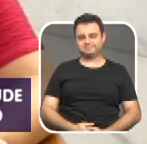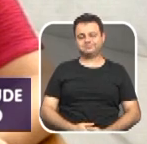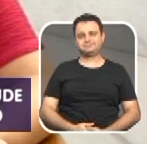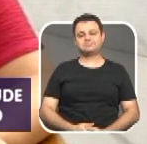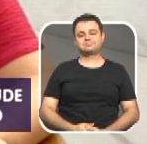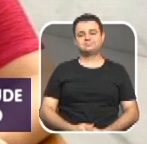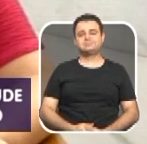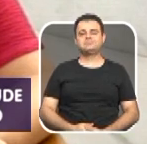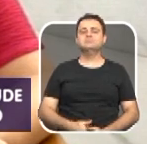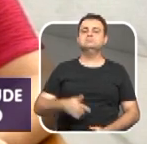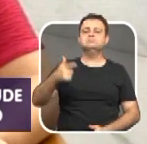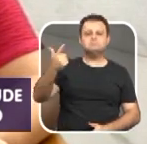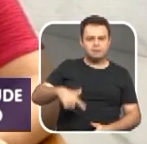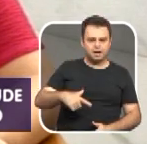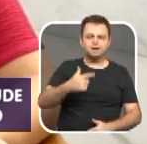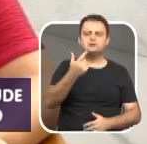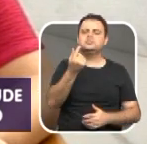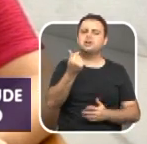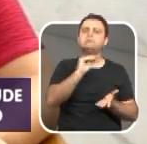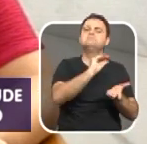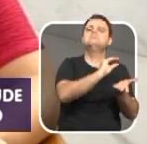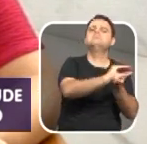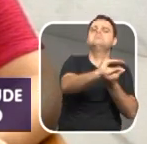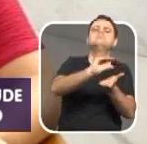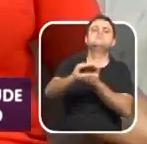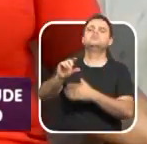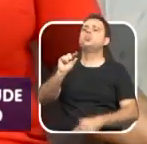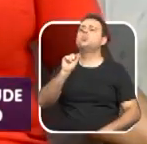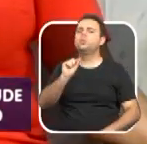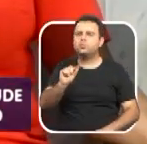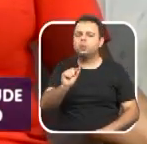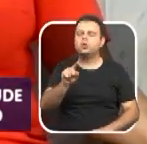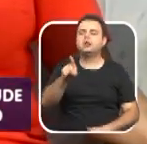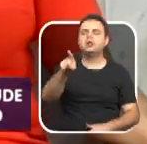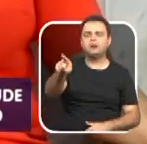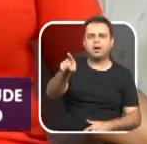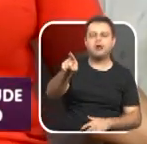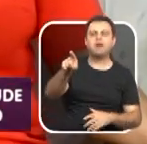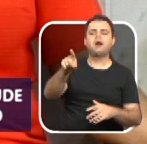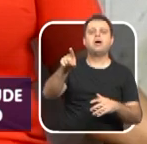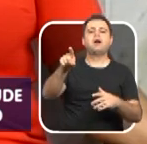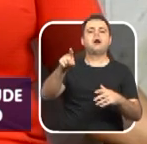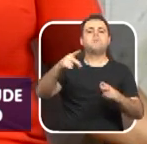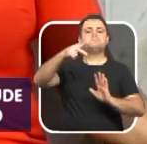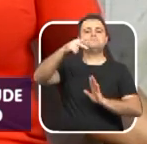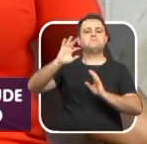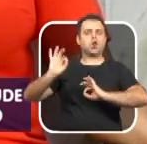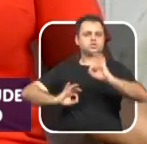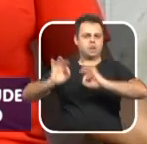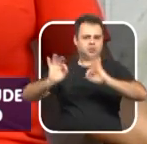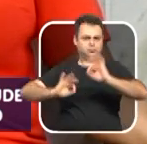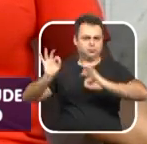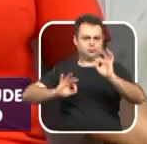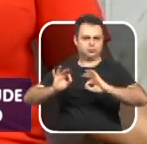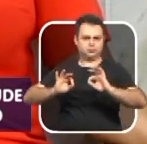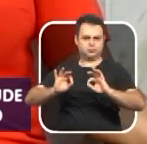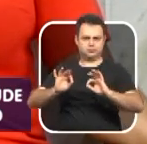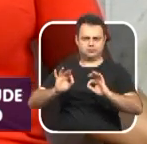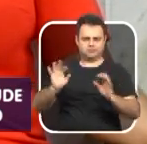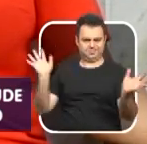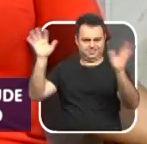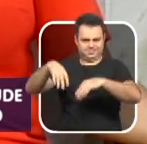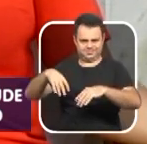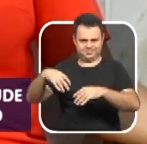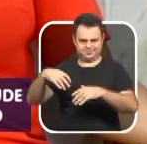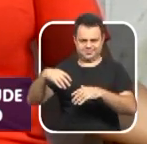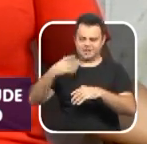contraturnos que seria fechado aqui no município, né? Nós tivemos esse embate aí no meio do ano, quando uma instituição decidiu